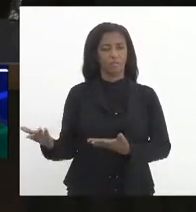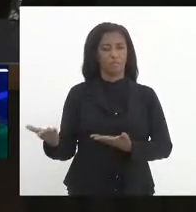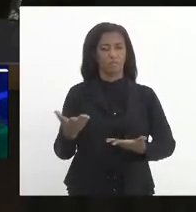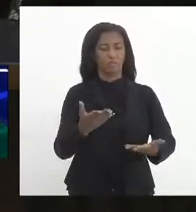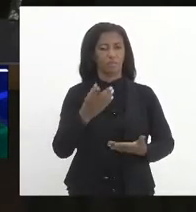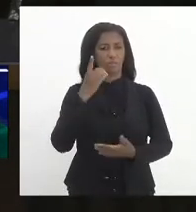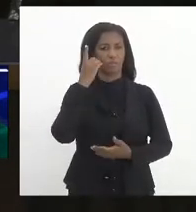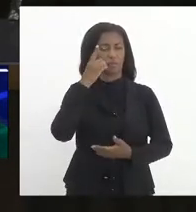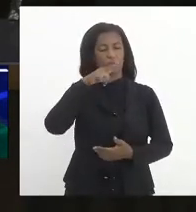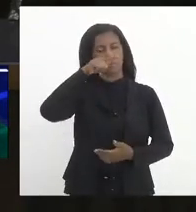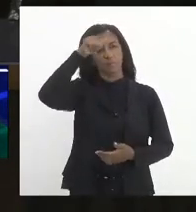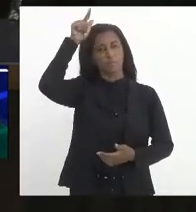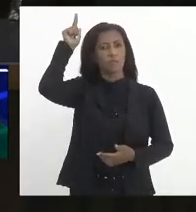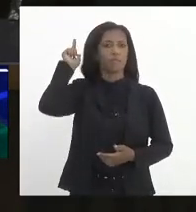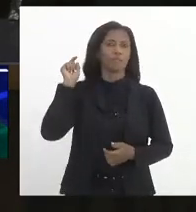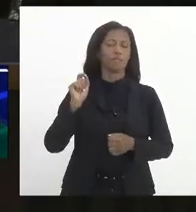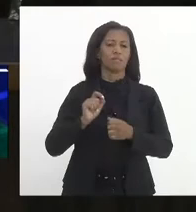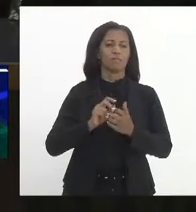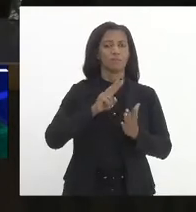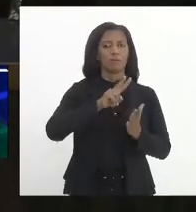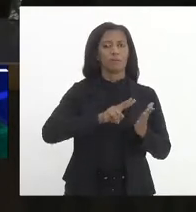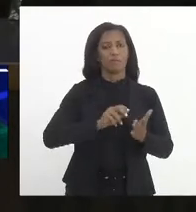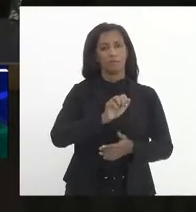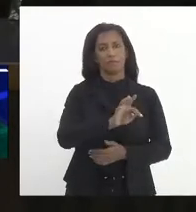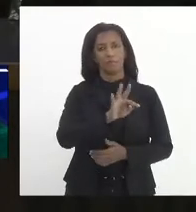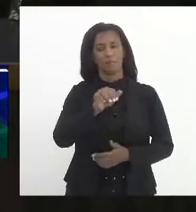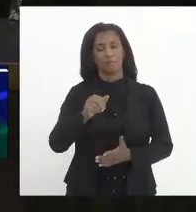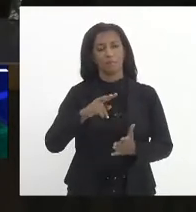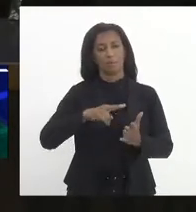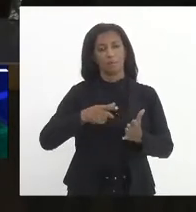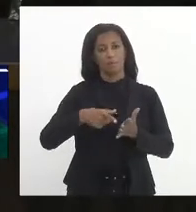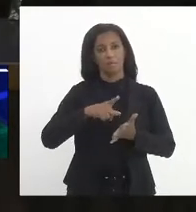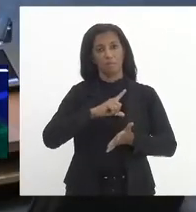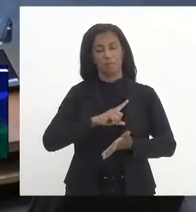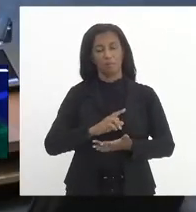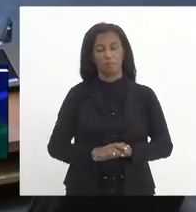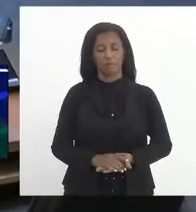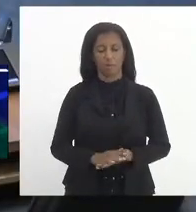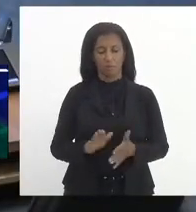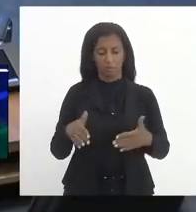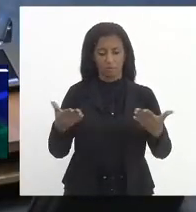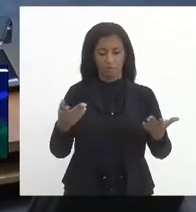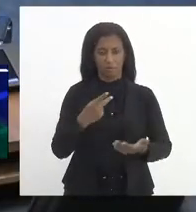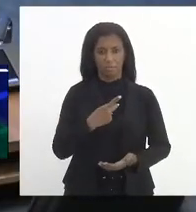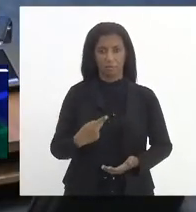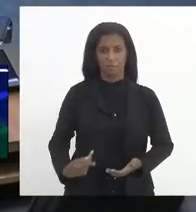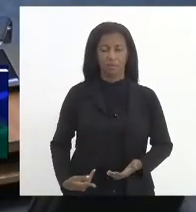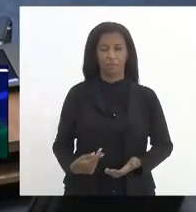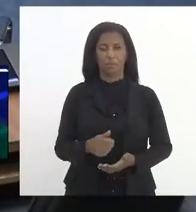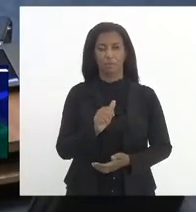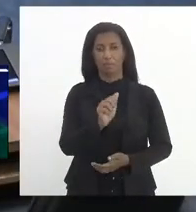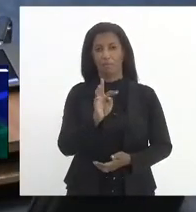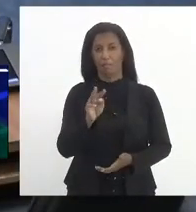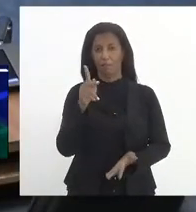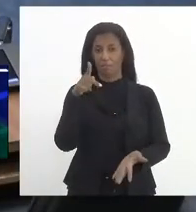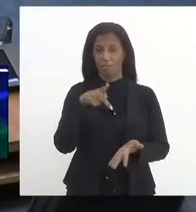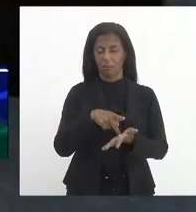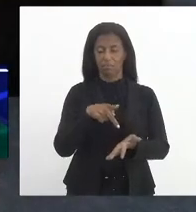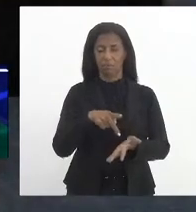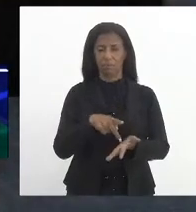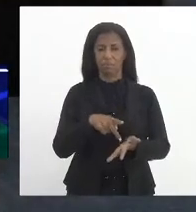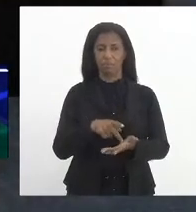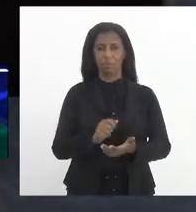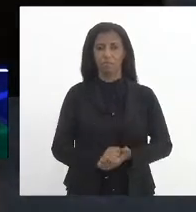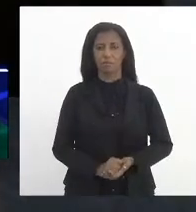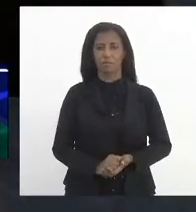senhor Deputado Luiz Paulo para fazer a leitura da ata da sessão anterior senhora Presidente a água reflete com